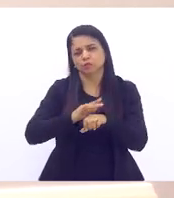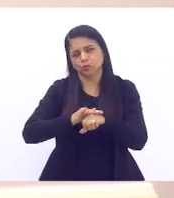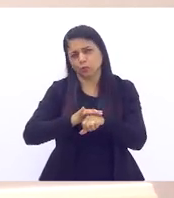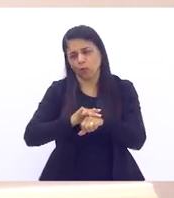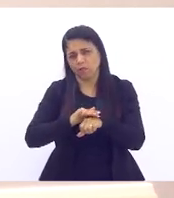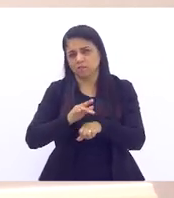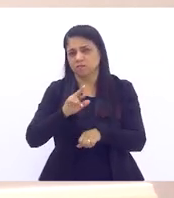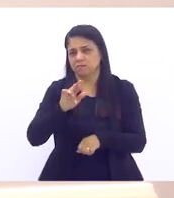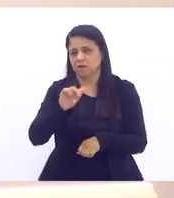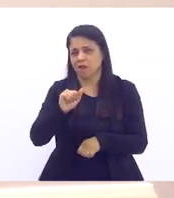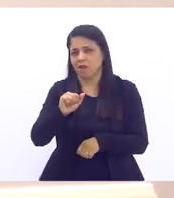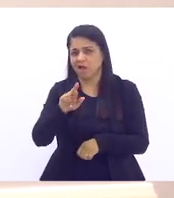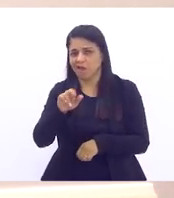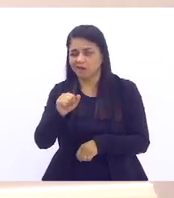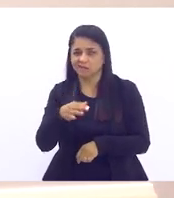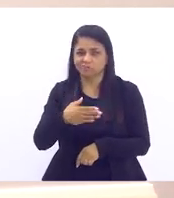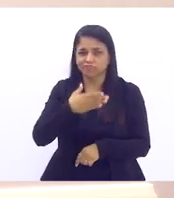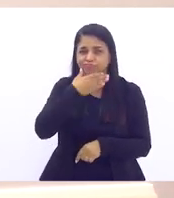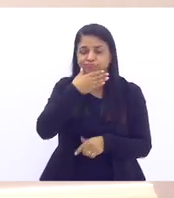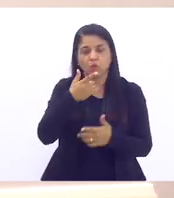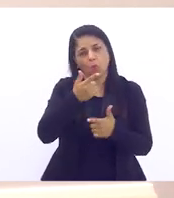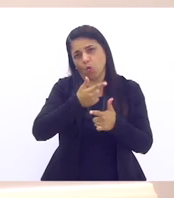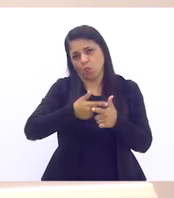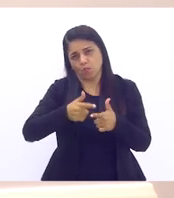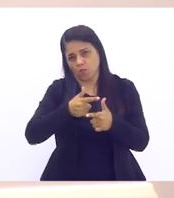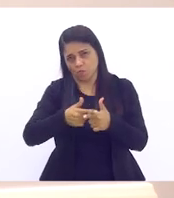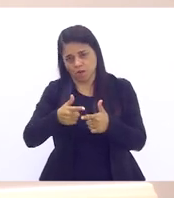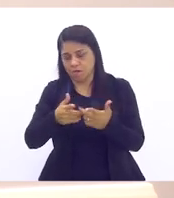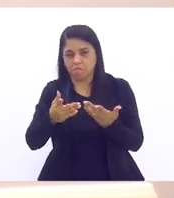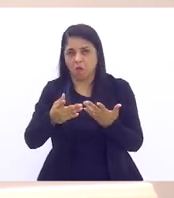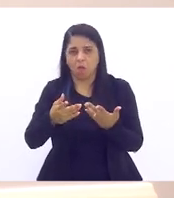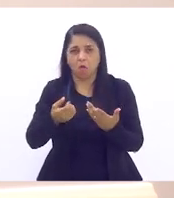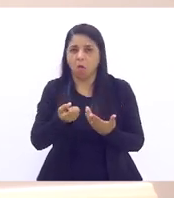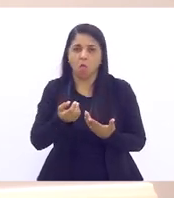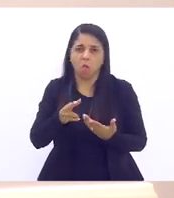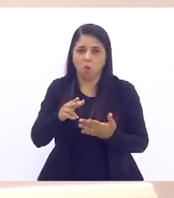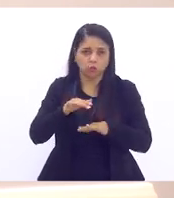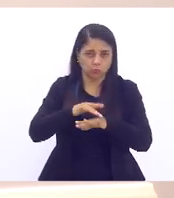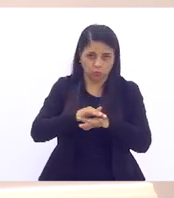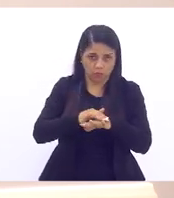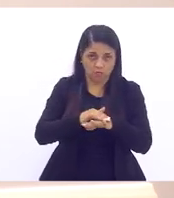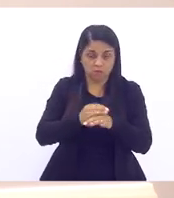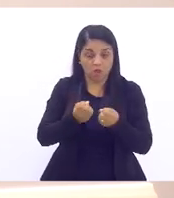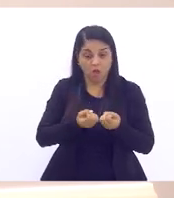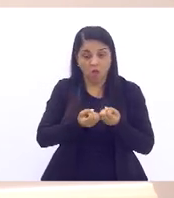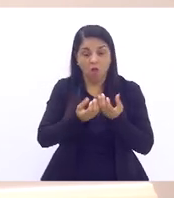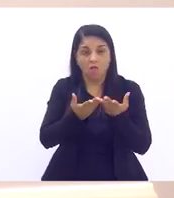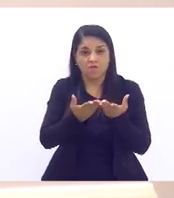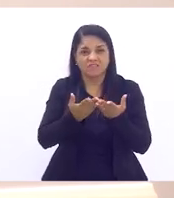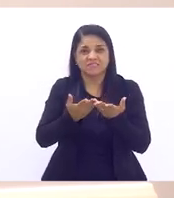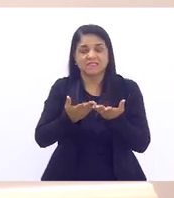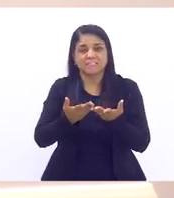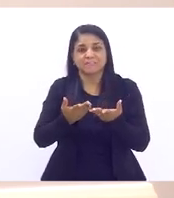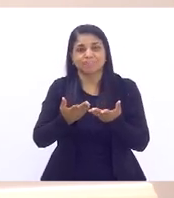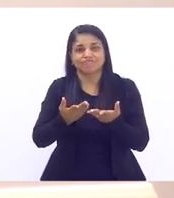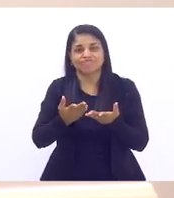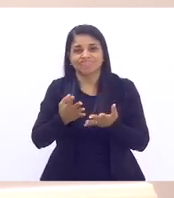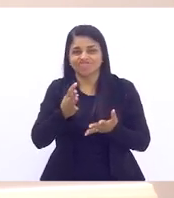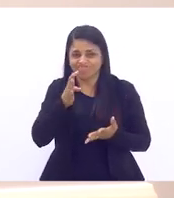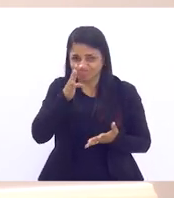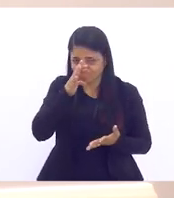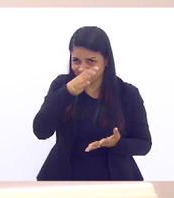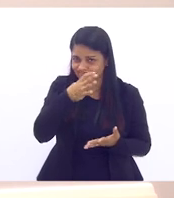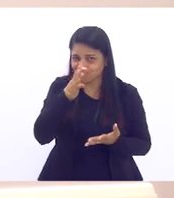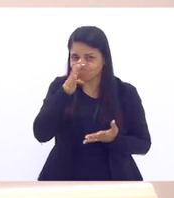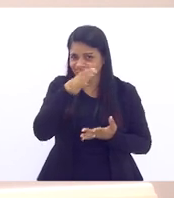raras enfim qualquer tipo de problema algum tipo de questão que possa oferecer resistência a inclusão na Rede